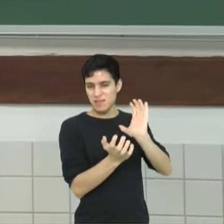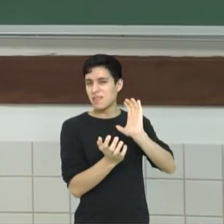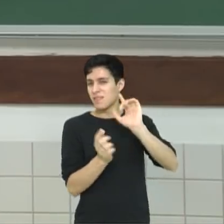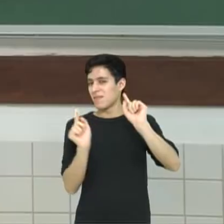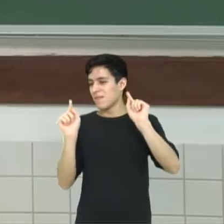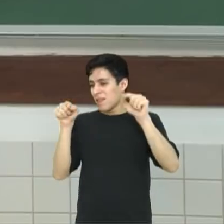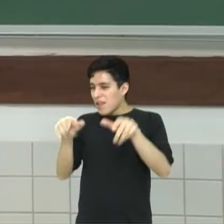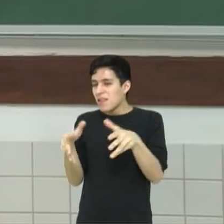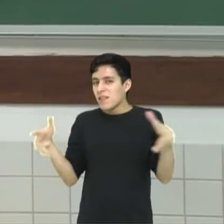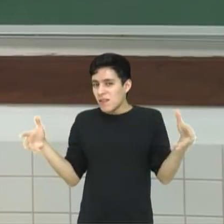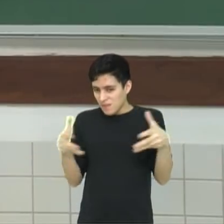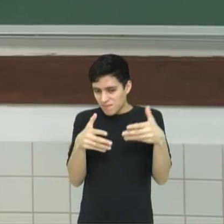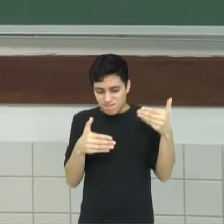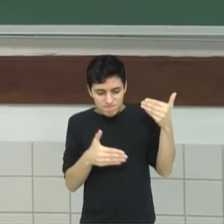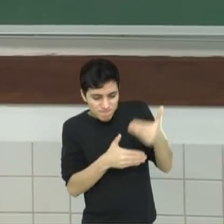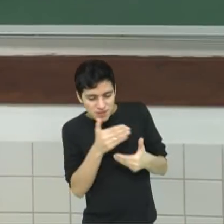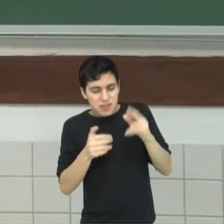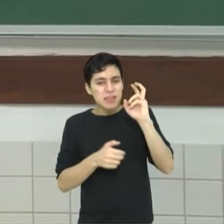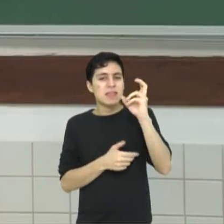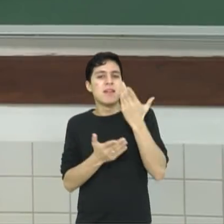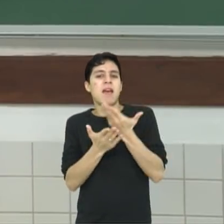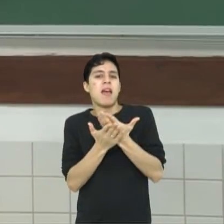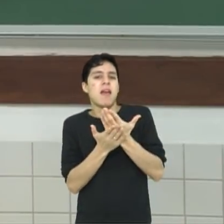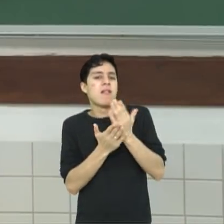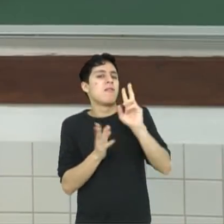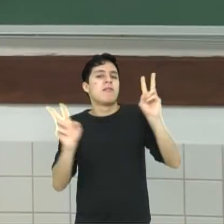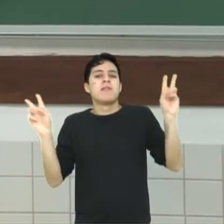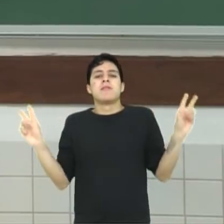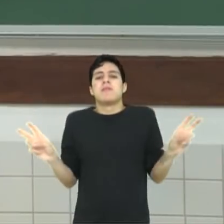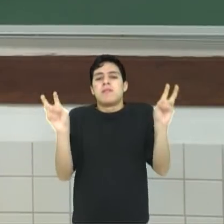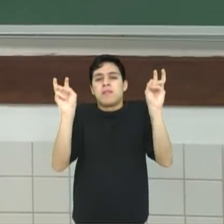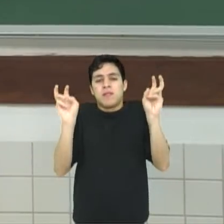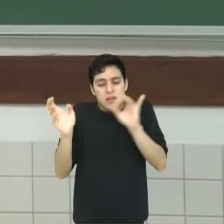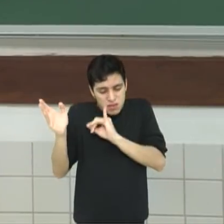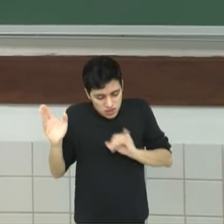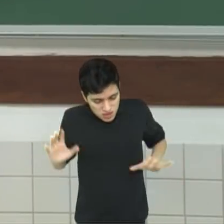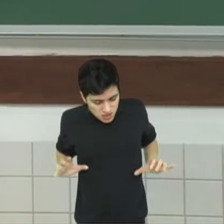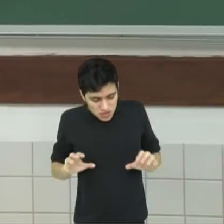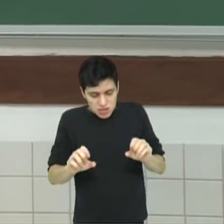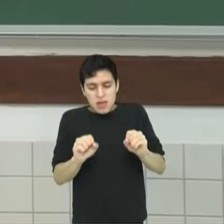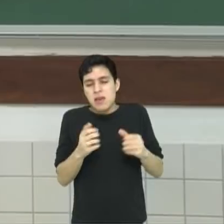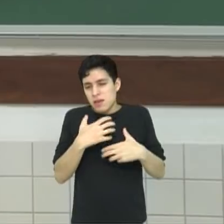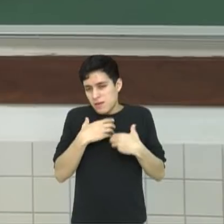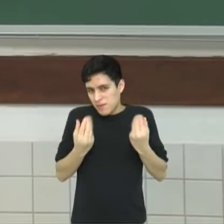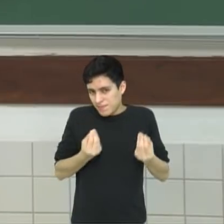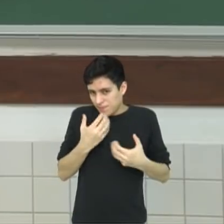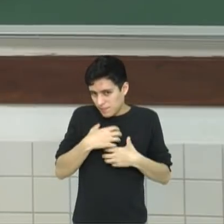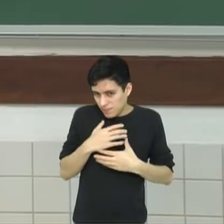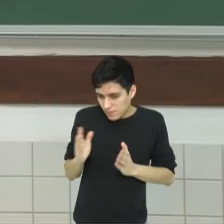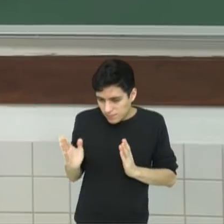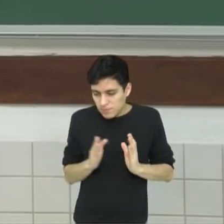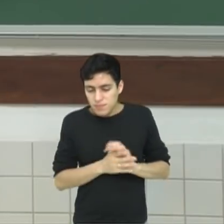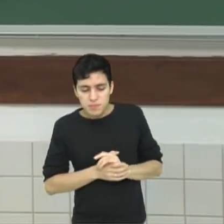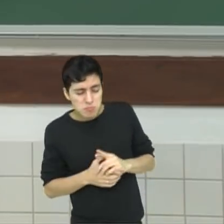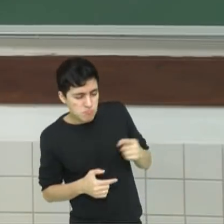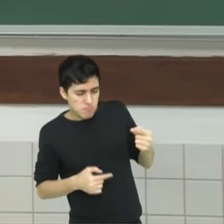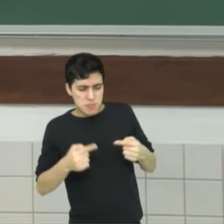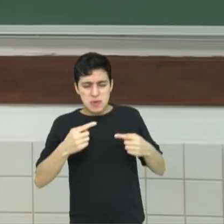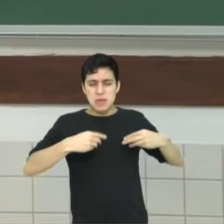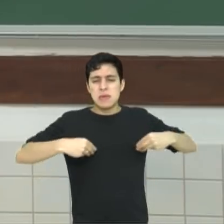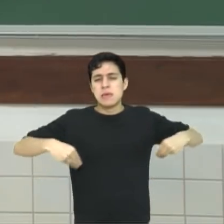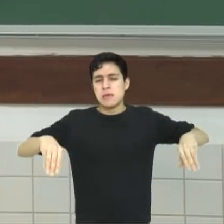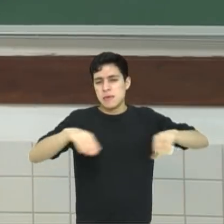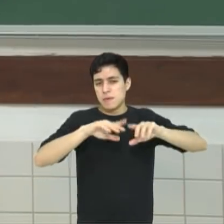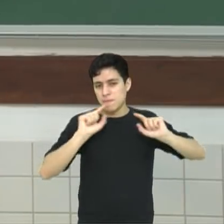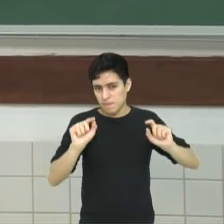um termo, a epopeia de 5 aulas falando sobre o imperialismo da seguinte maneira. As disputas